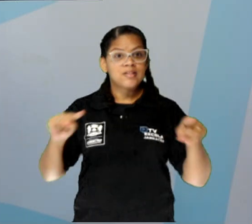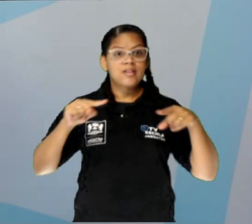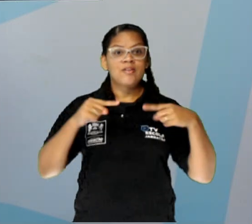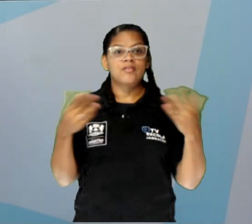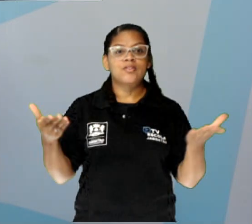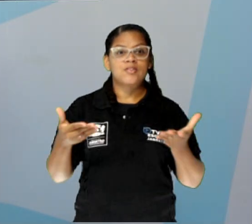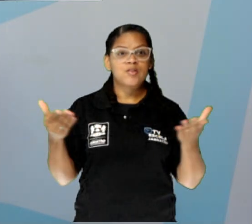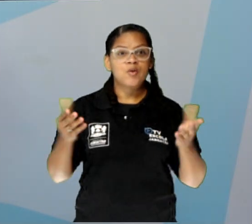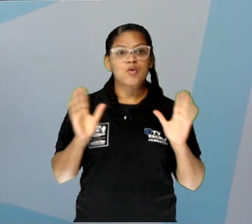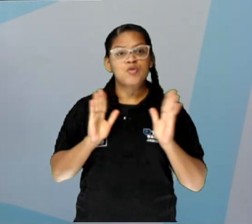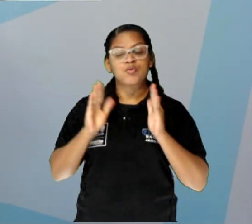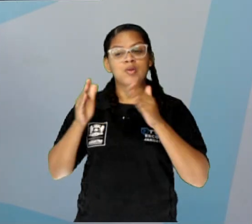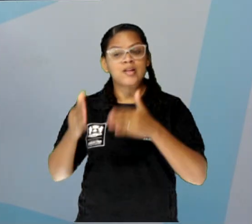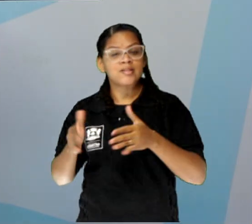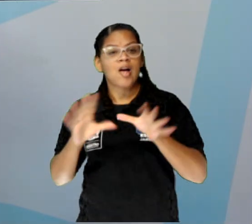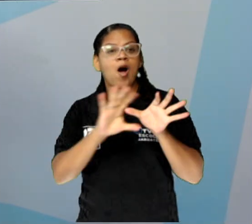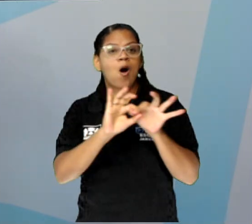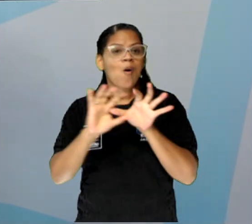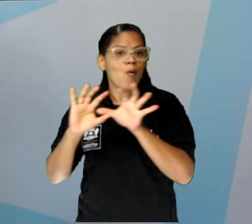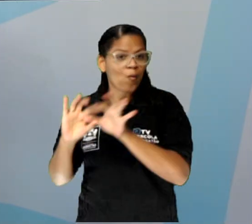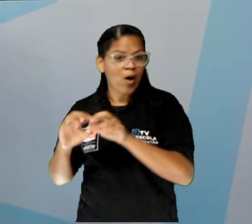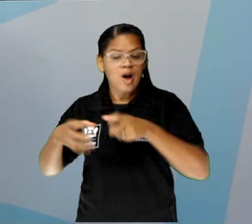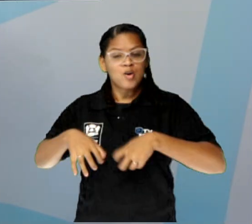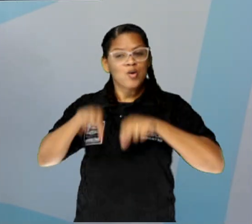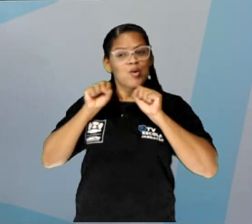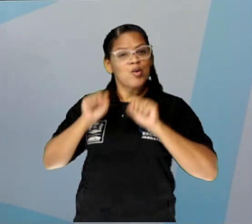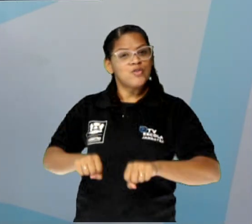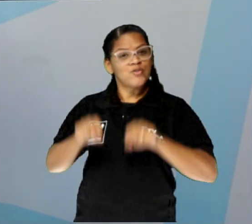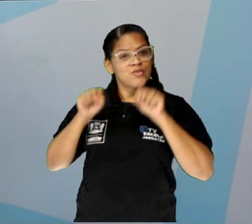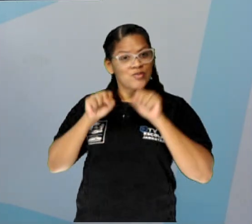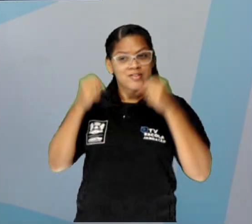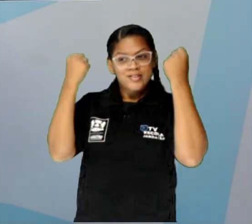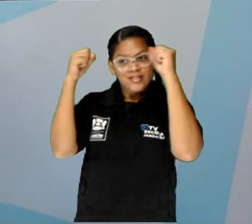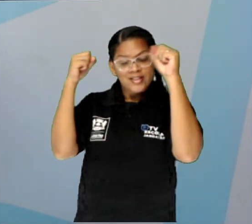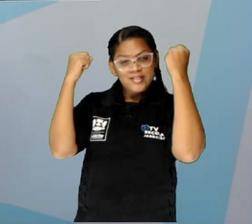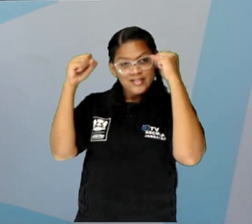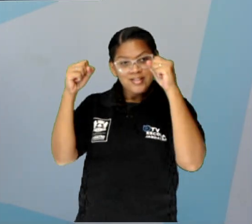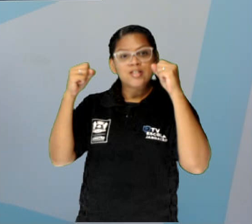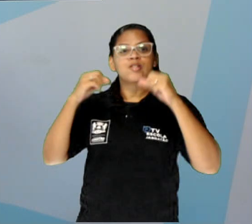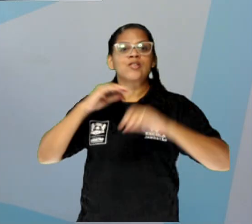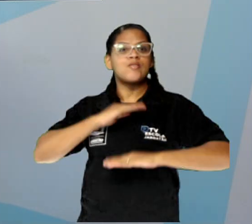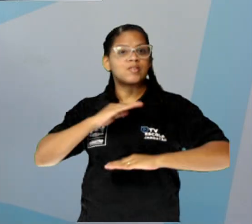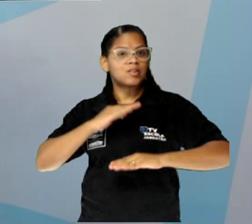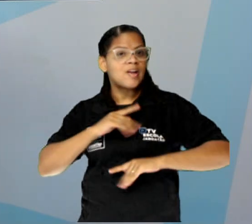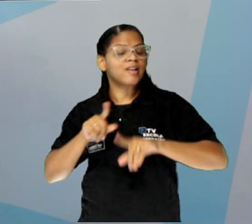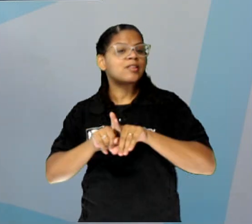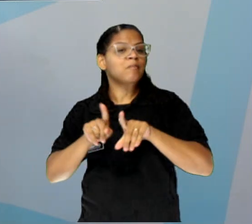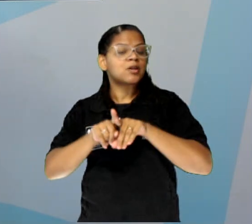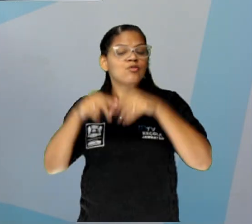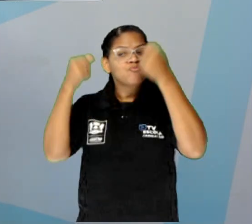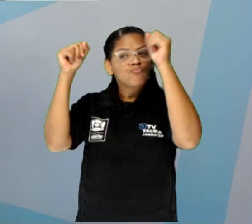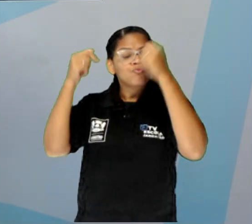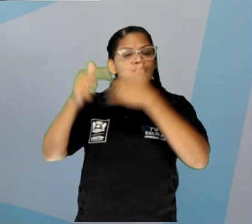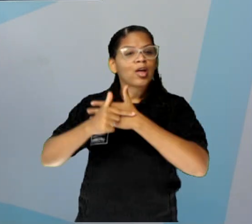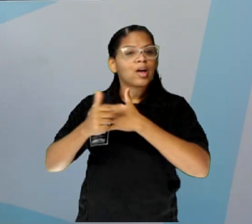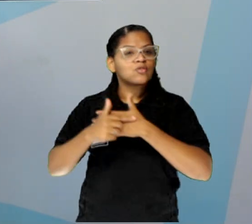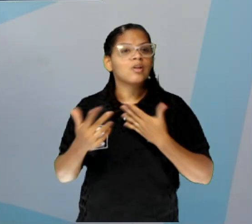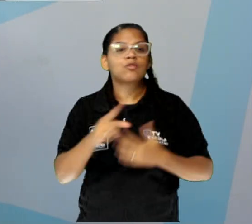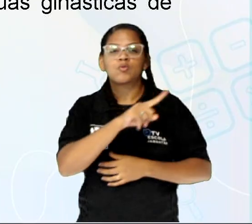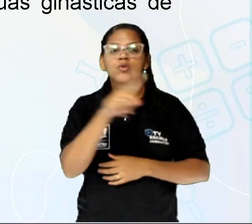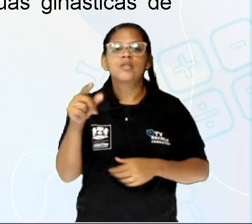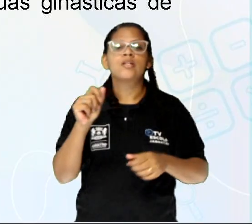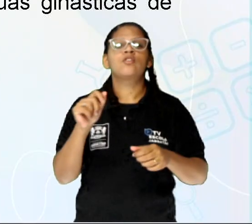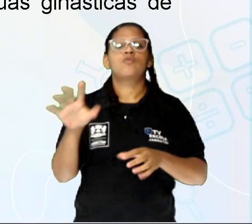à minha aula sobre crossfit e exercício funcional e ginástica, seria o seguinte: eu quero que vocês peguem essas duas